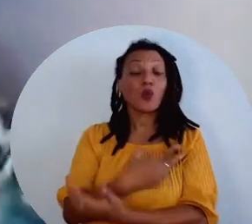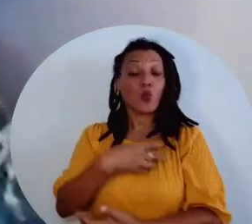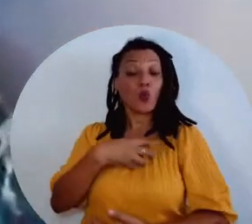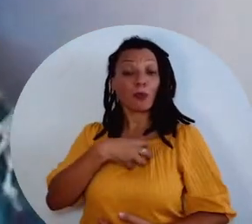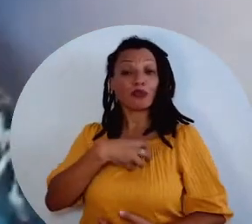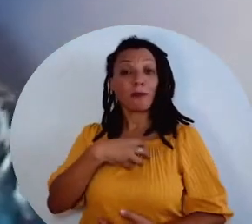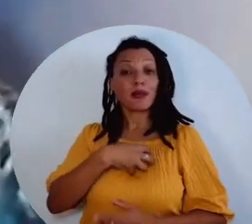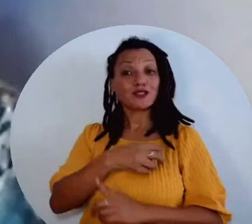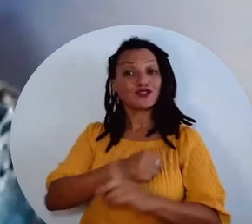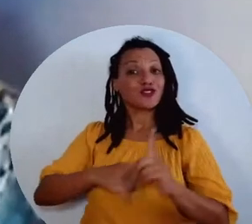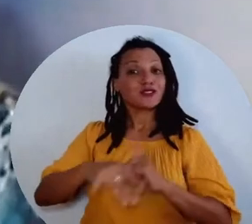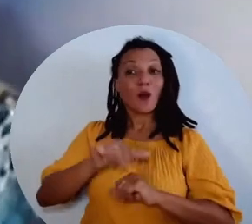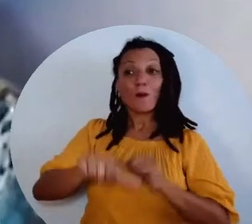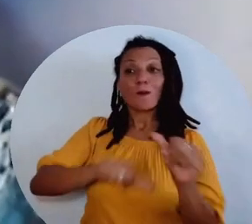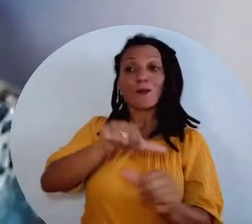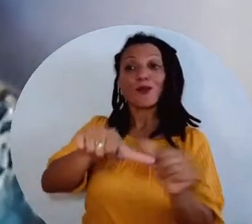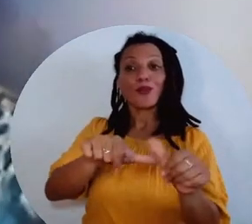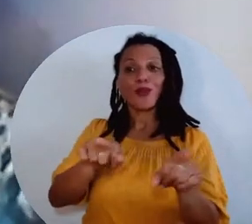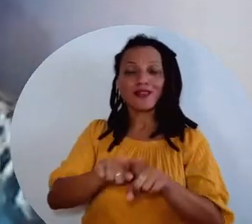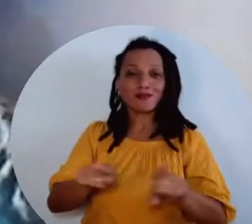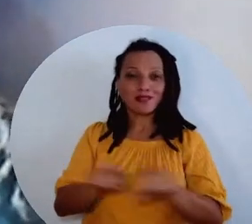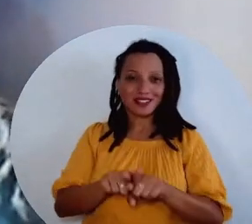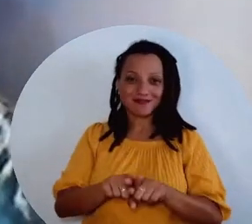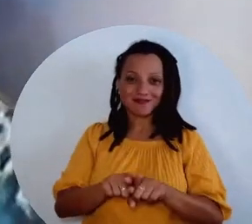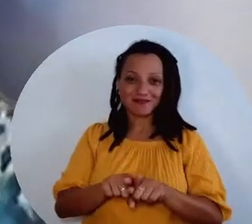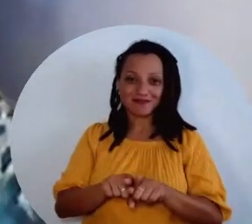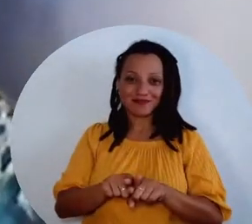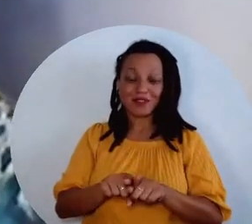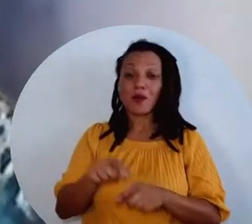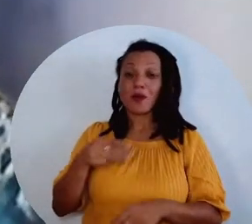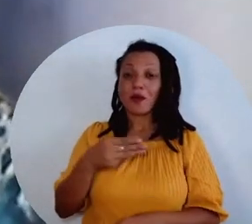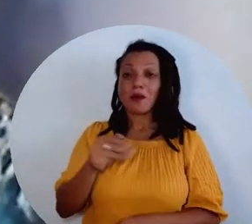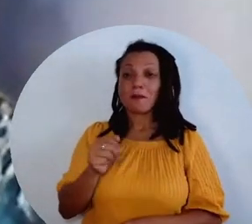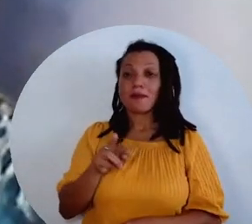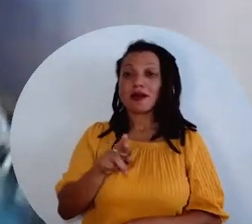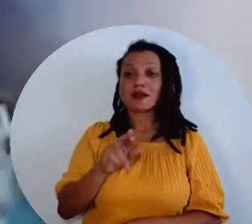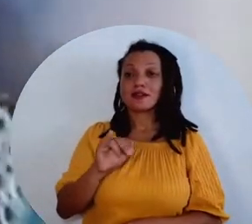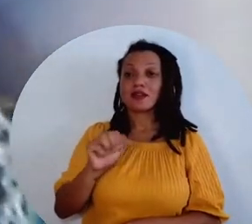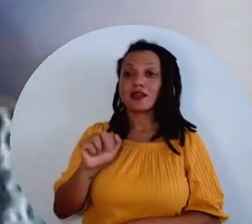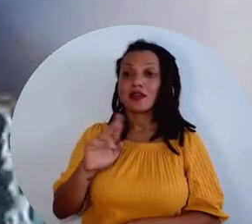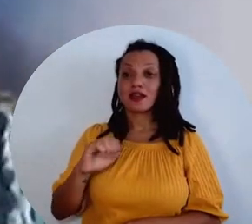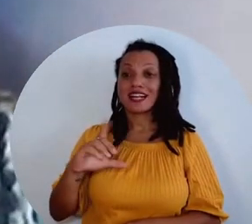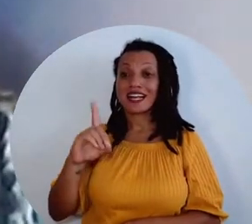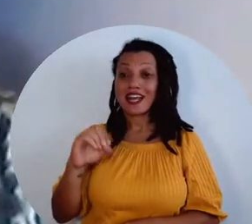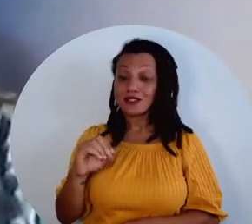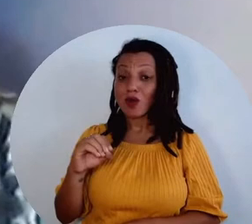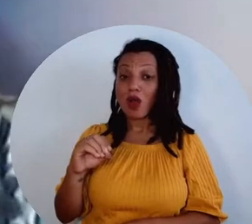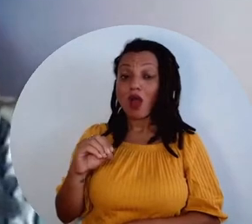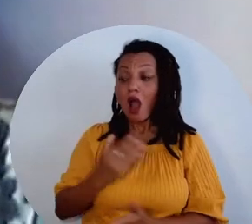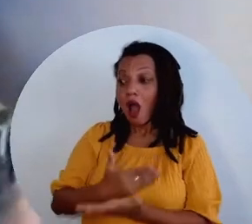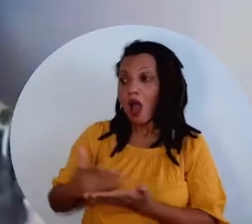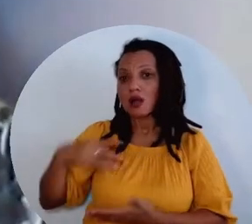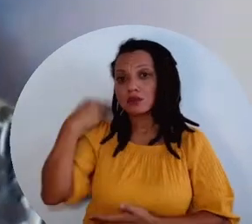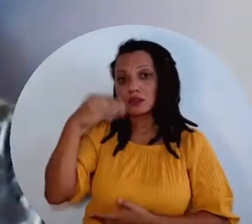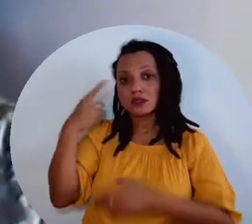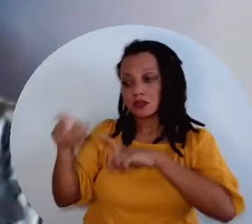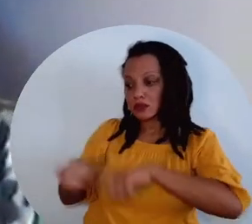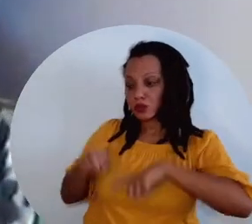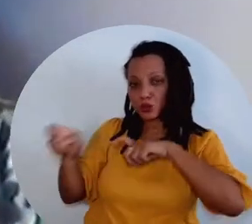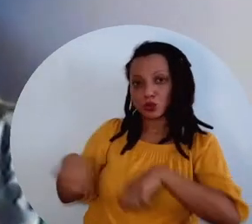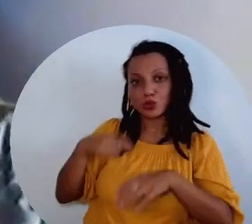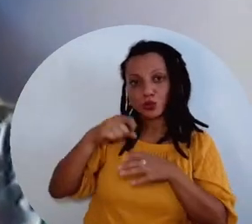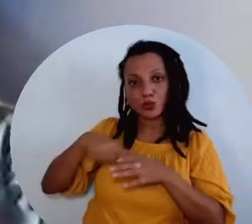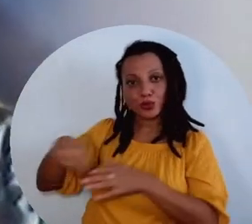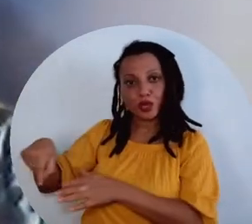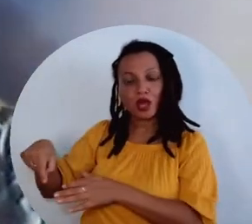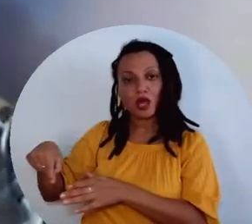diferente. Então, o matriarcado, ele surge na África, justamente a partir dessa experiência da agricultura. E aí, a